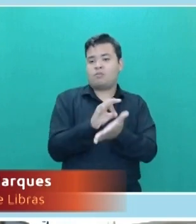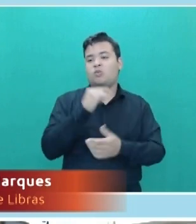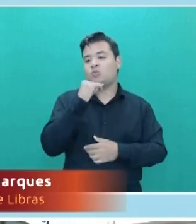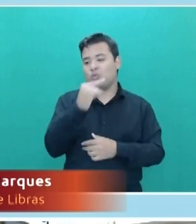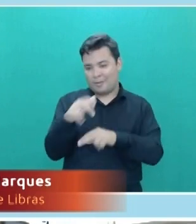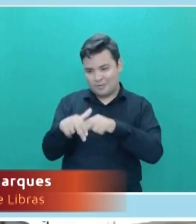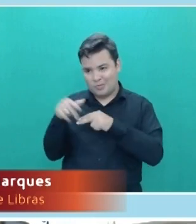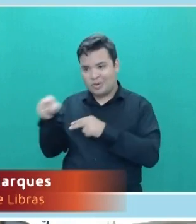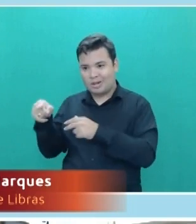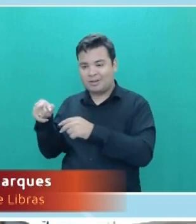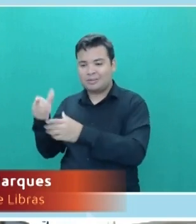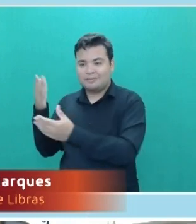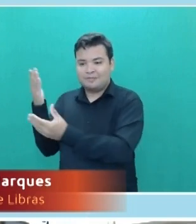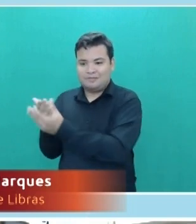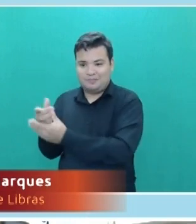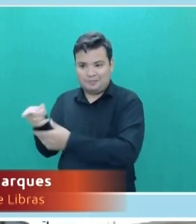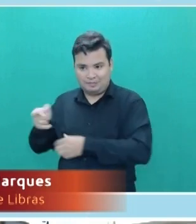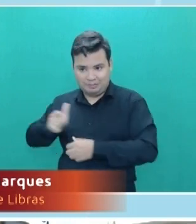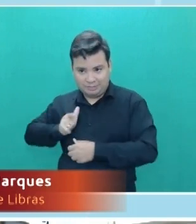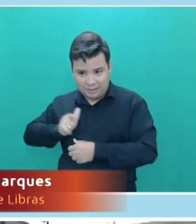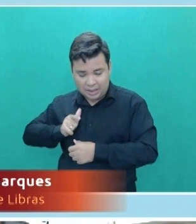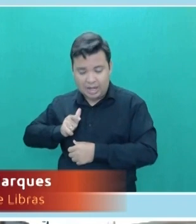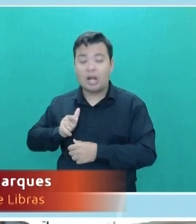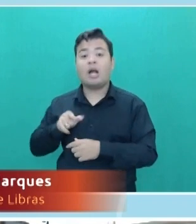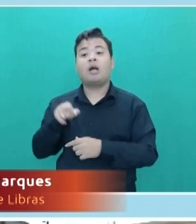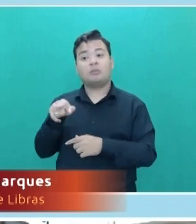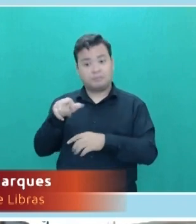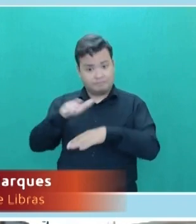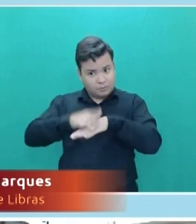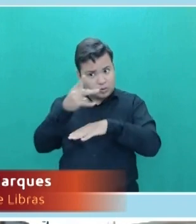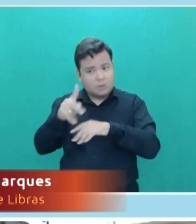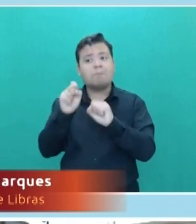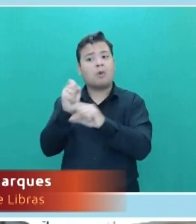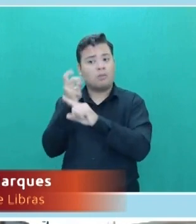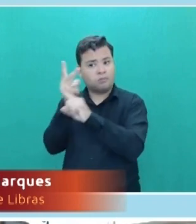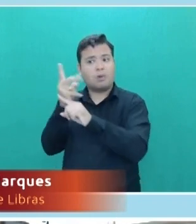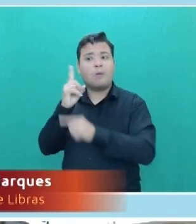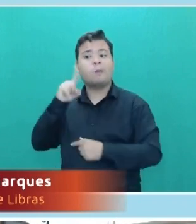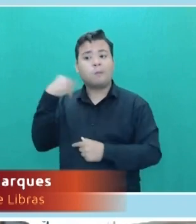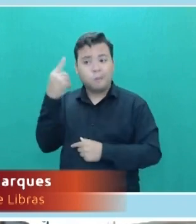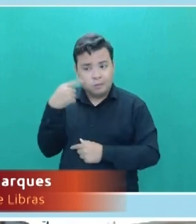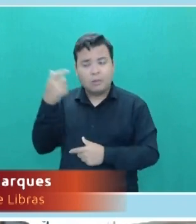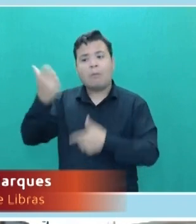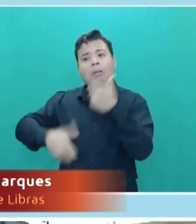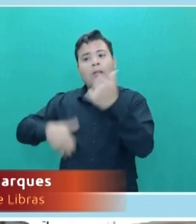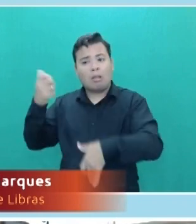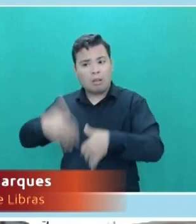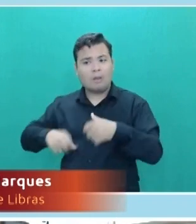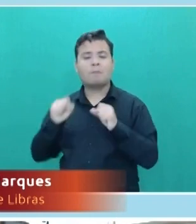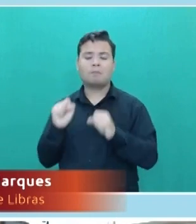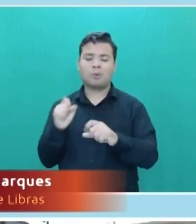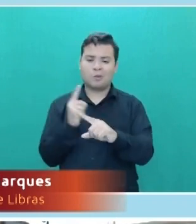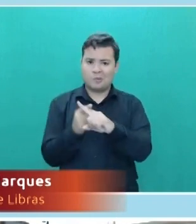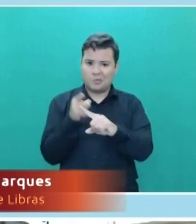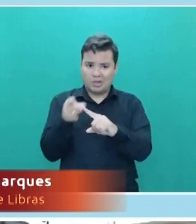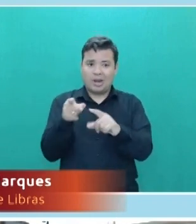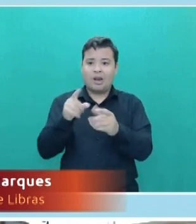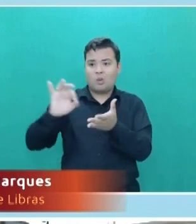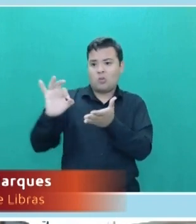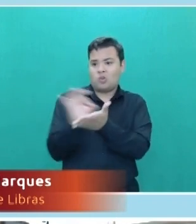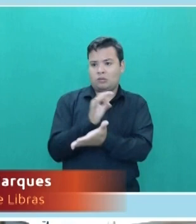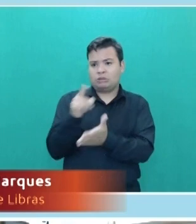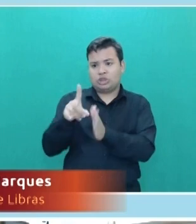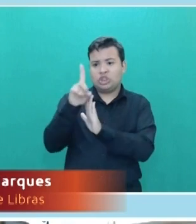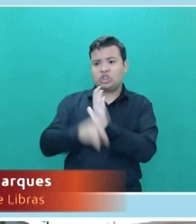essa, ele deve procurar os seus direitos, ele deve procurar um advogado para falar sobre isso, porque ele não pode deixar de ser contratado em razão de ter